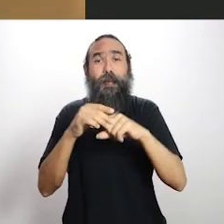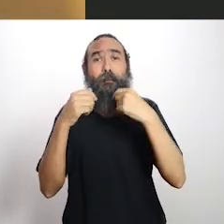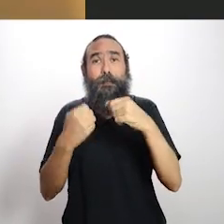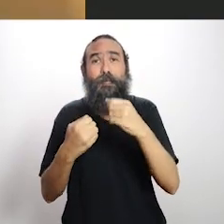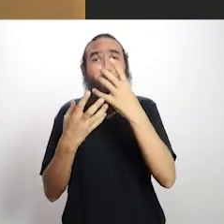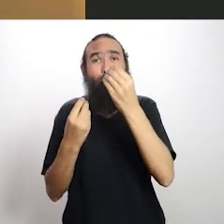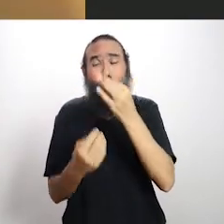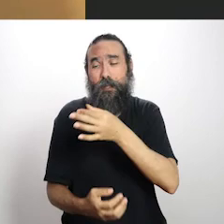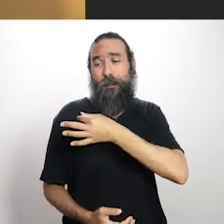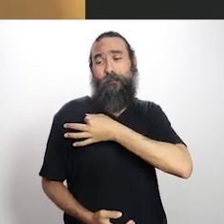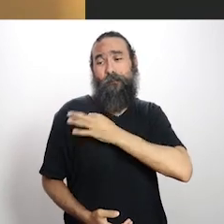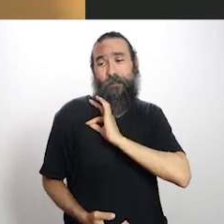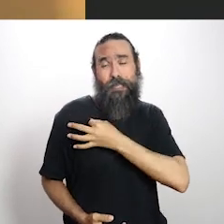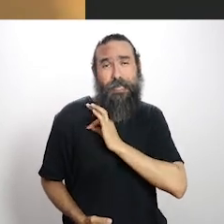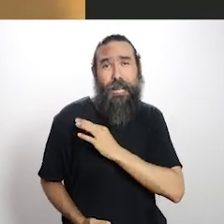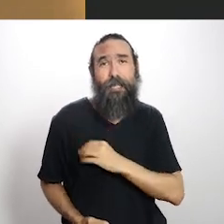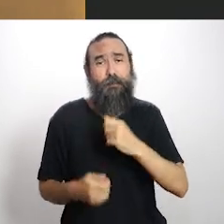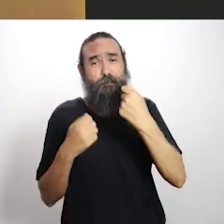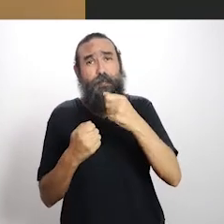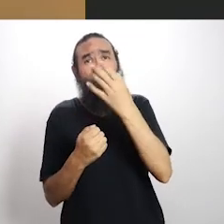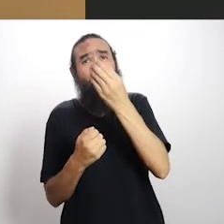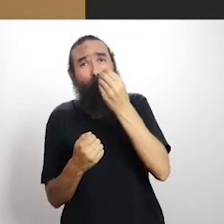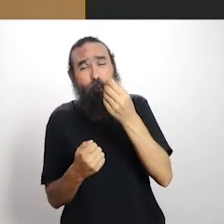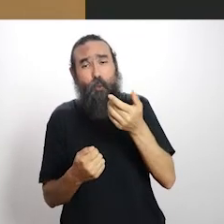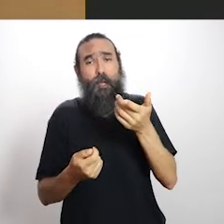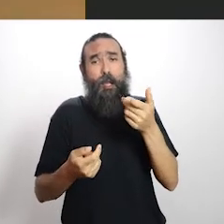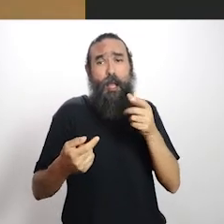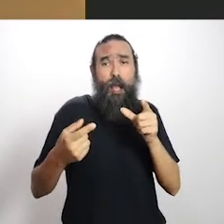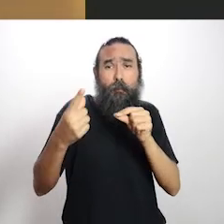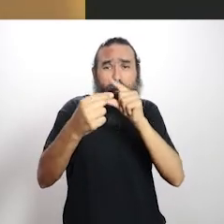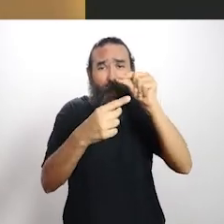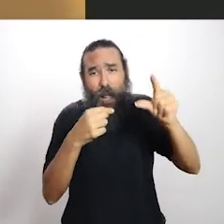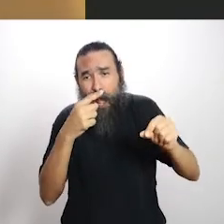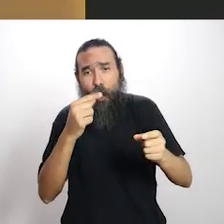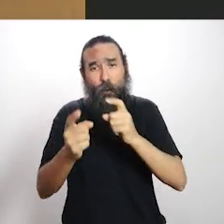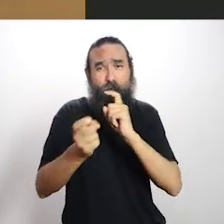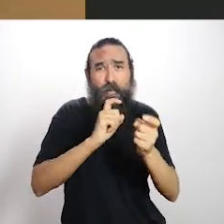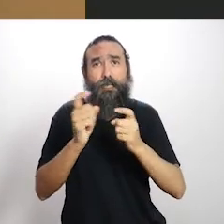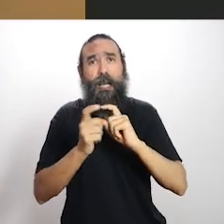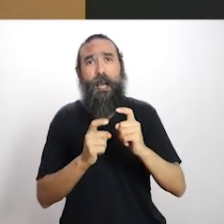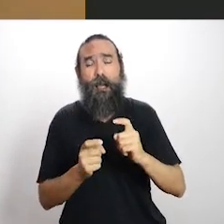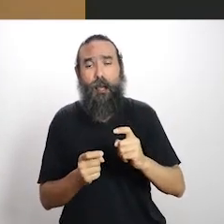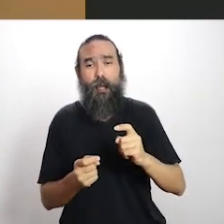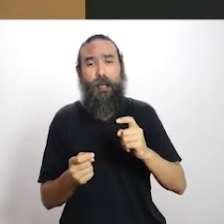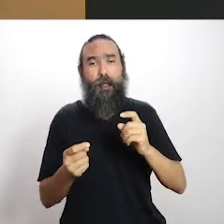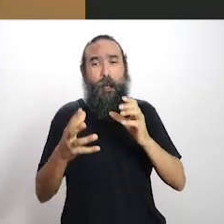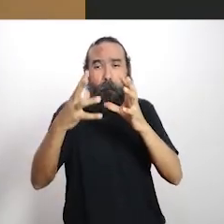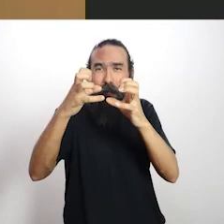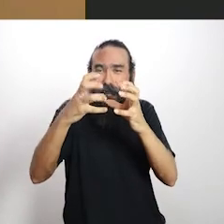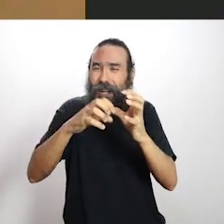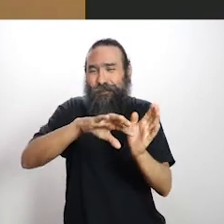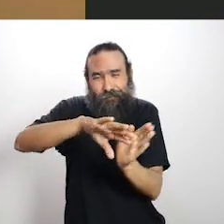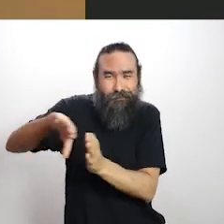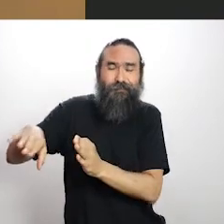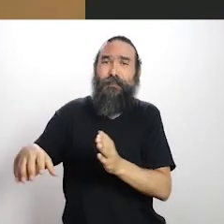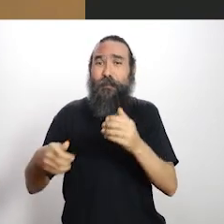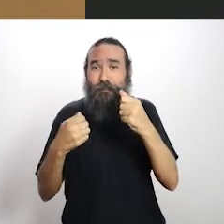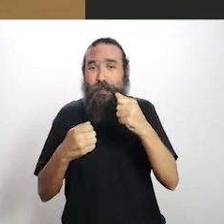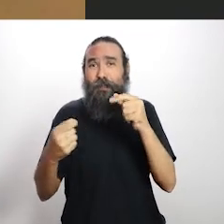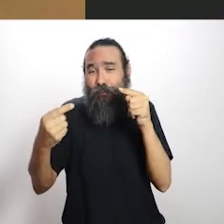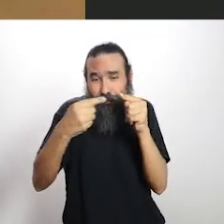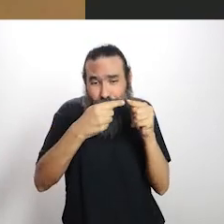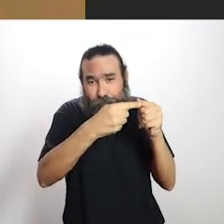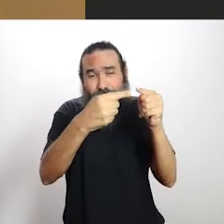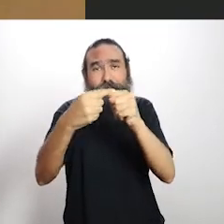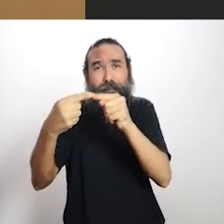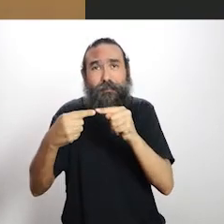o contraponto do dissenso que é a necessidade de criar sinergias e cooperações a área cultural vai